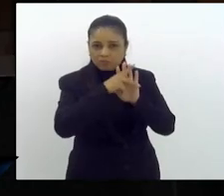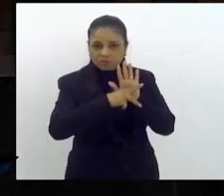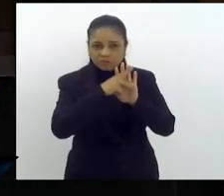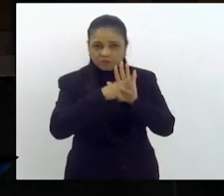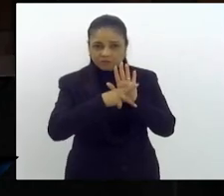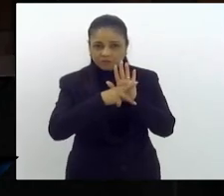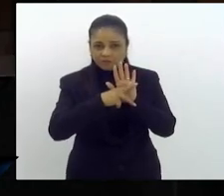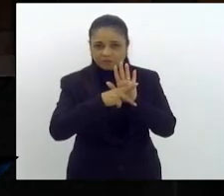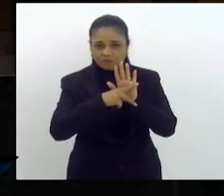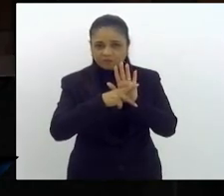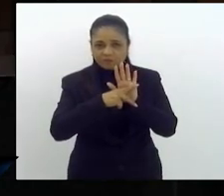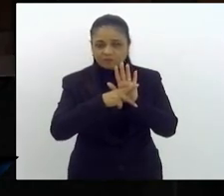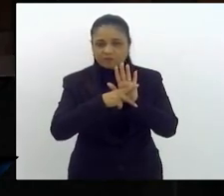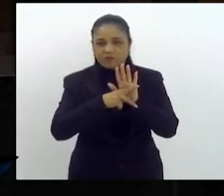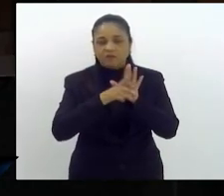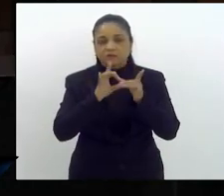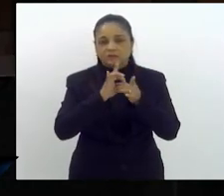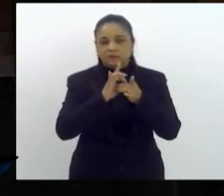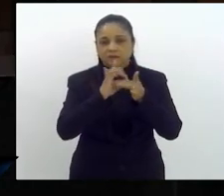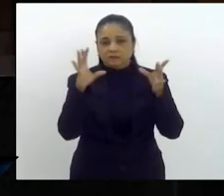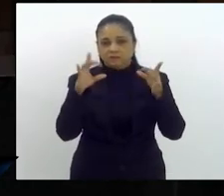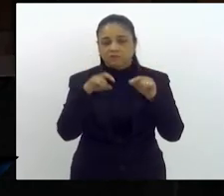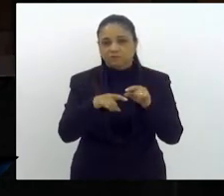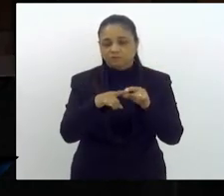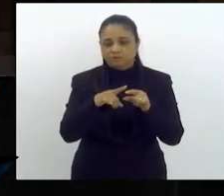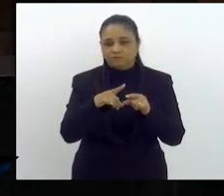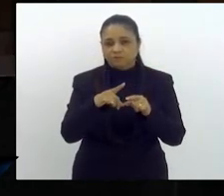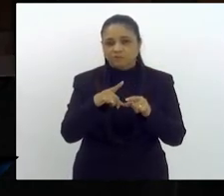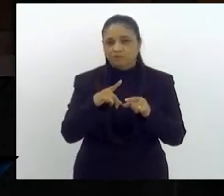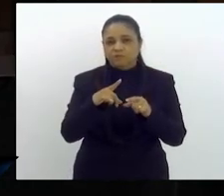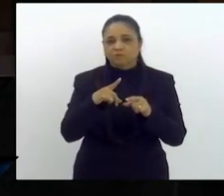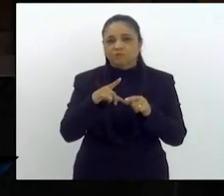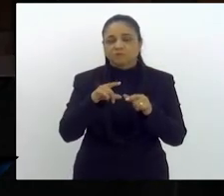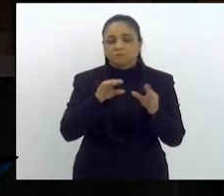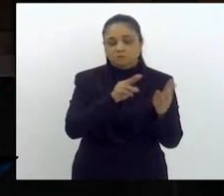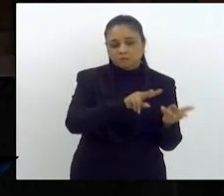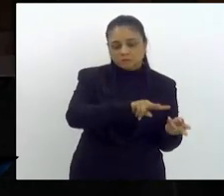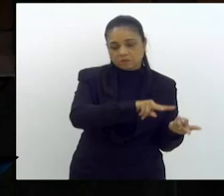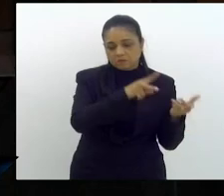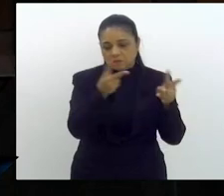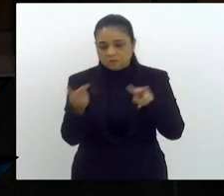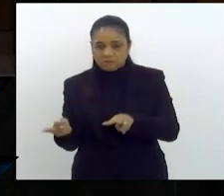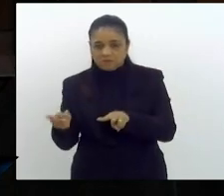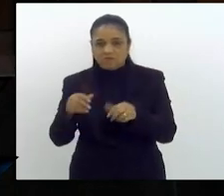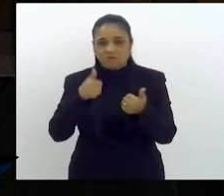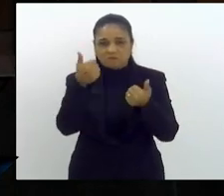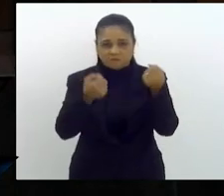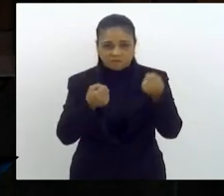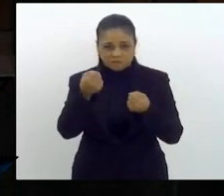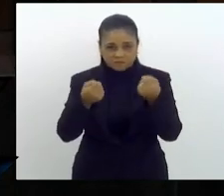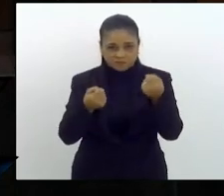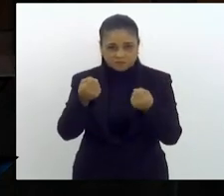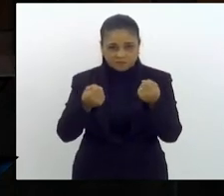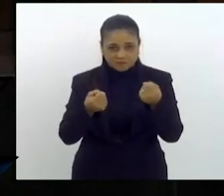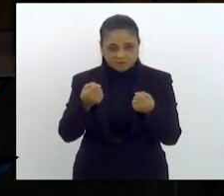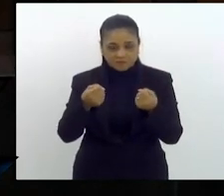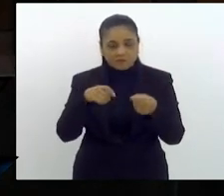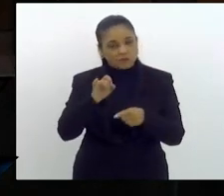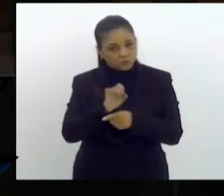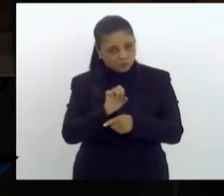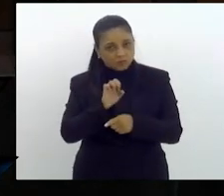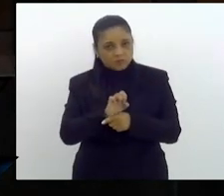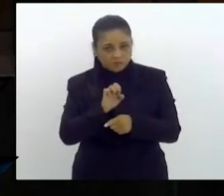fala sobre desburocratização do procedimento para transferência de veículos automotores no nosso estado